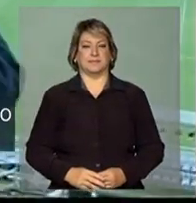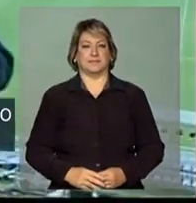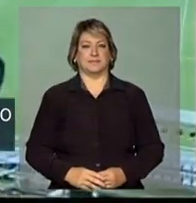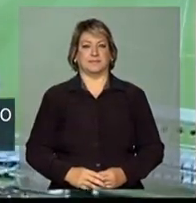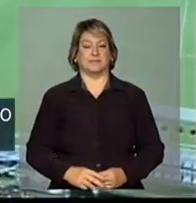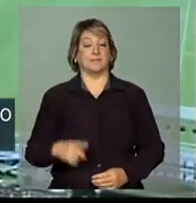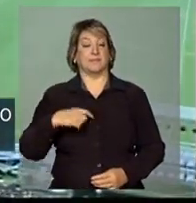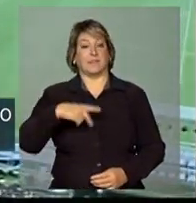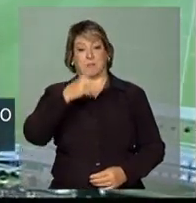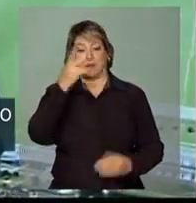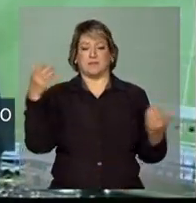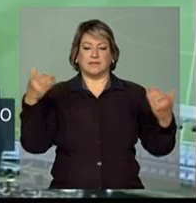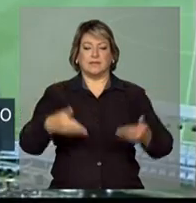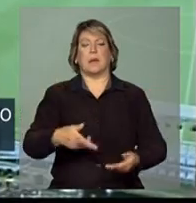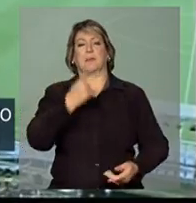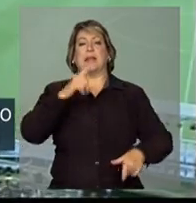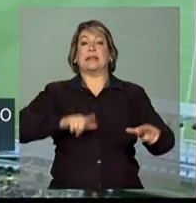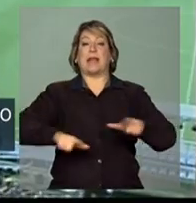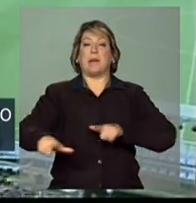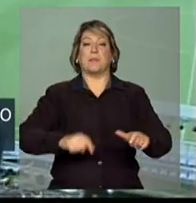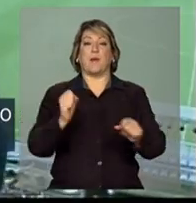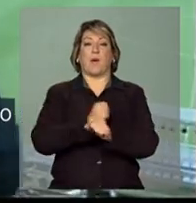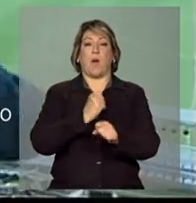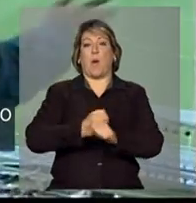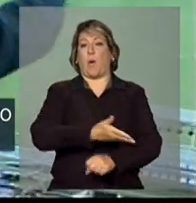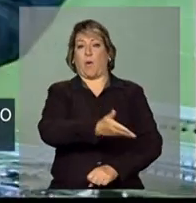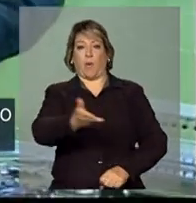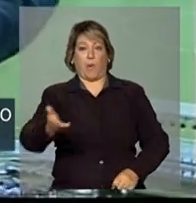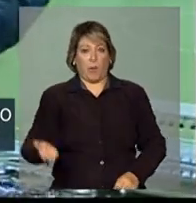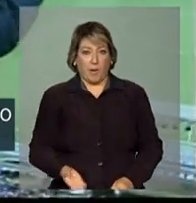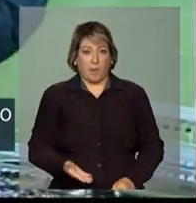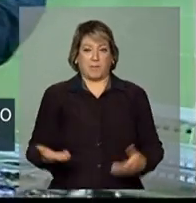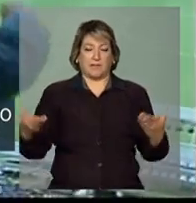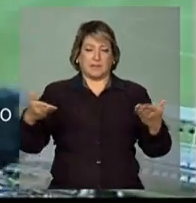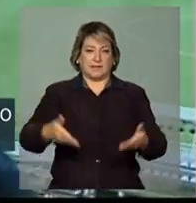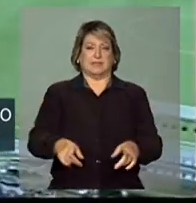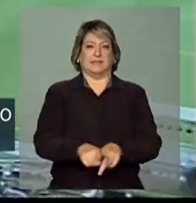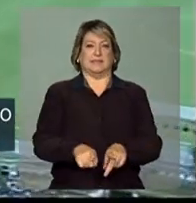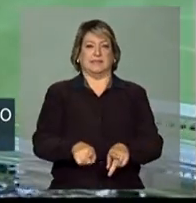Estão presentes trabalhadores que participaram da obra.